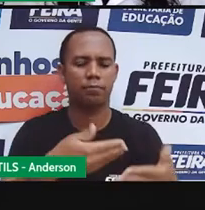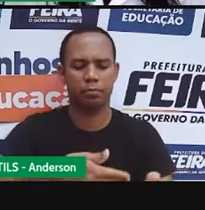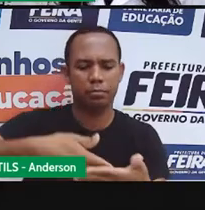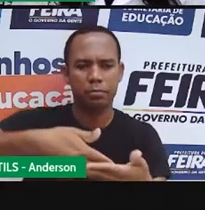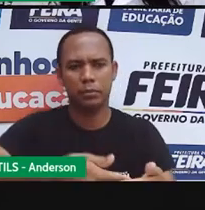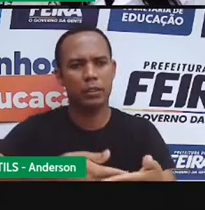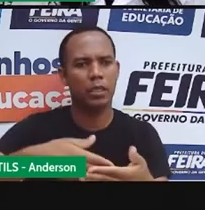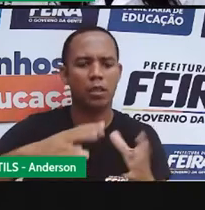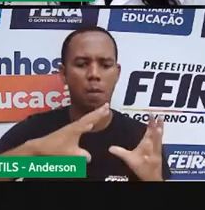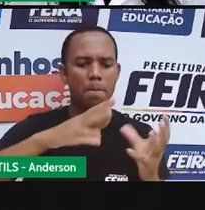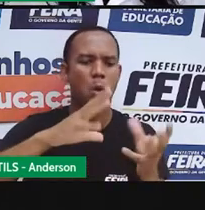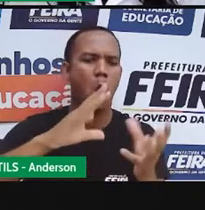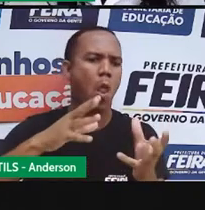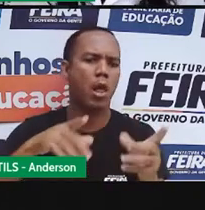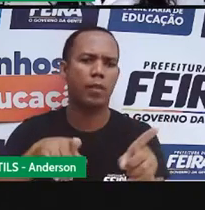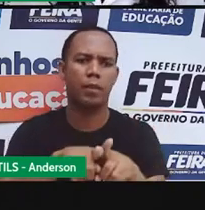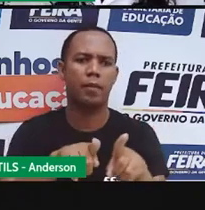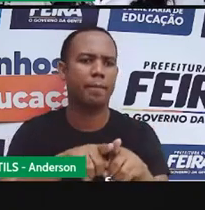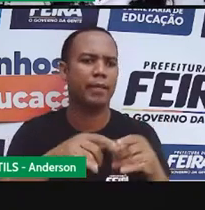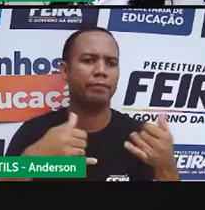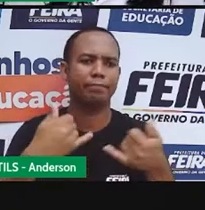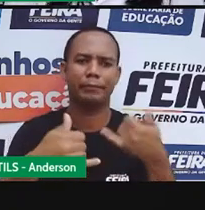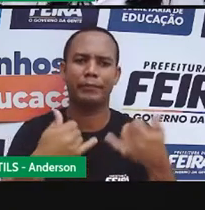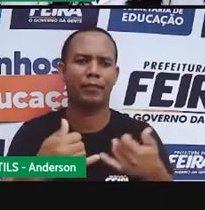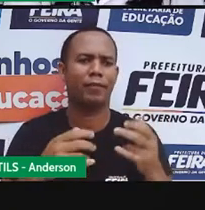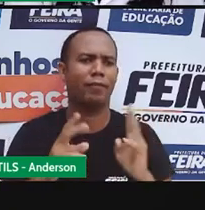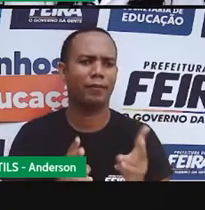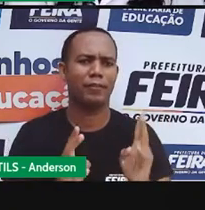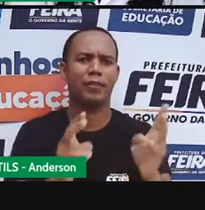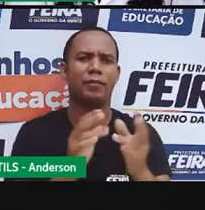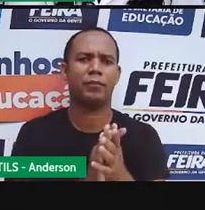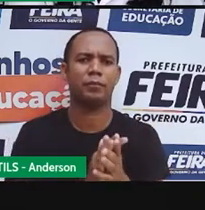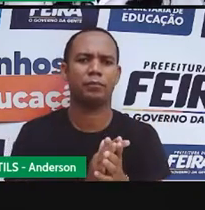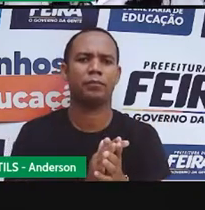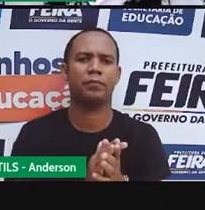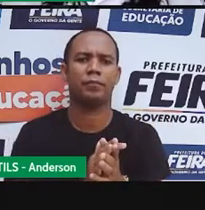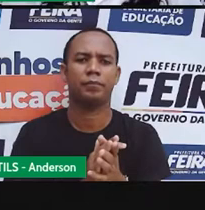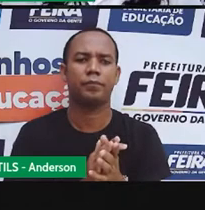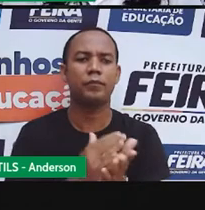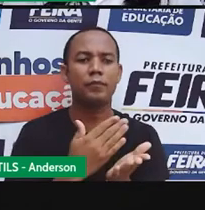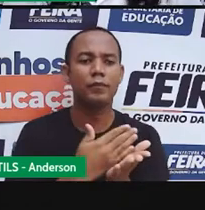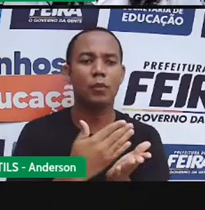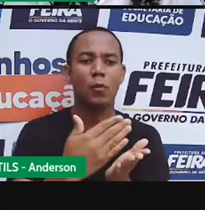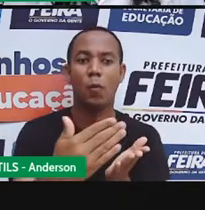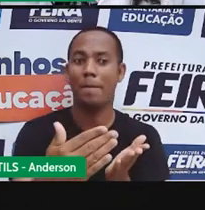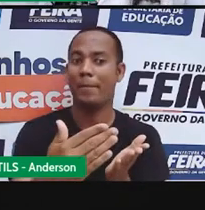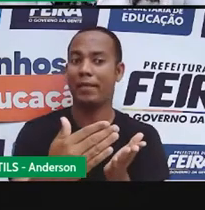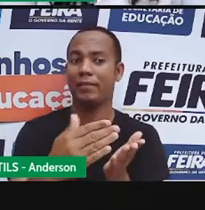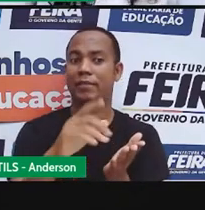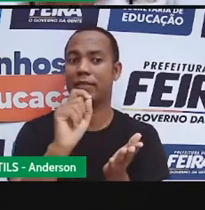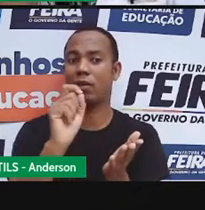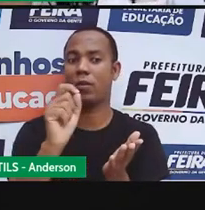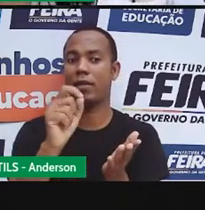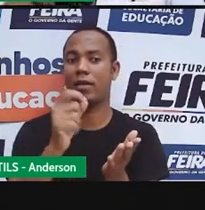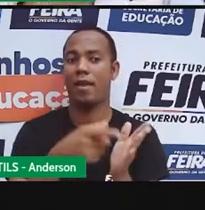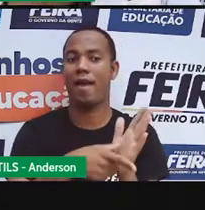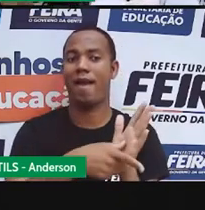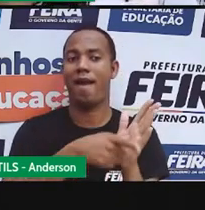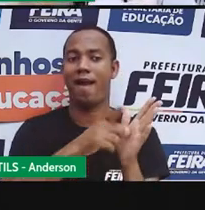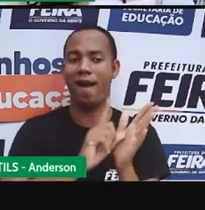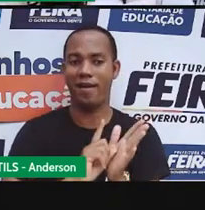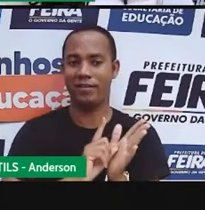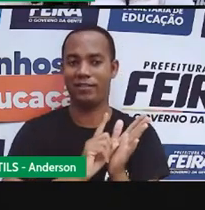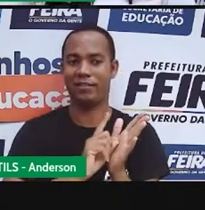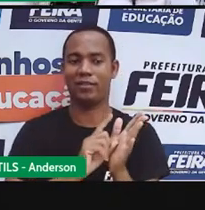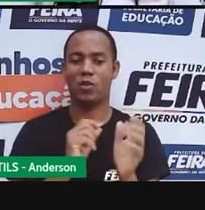Para os curumins, a diversão não começa na hora do brincar começa, Anderson, na construção